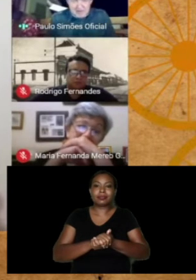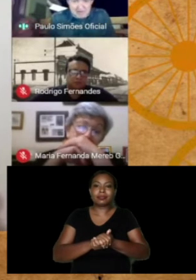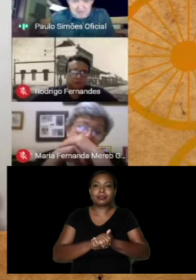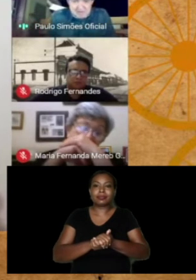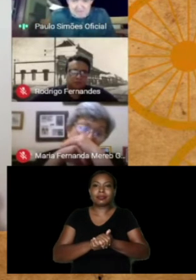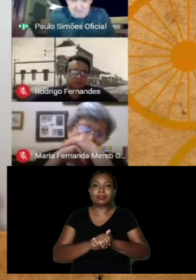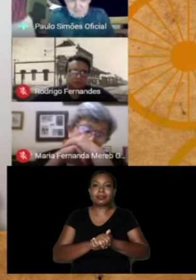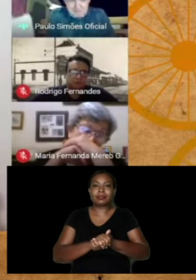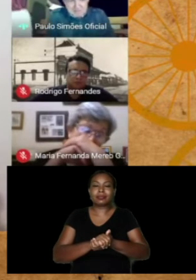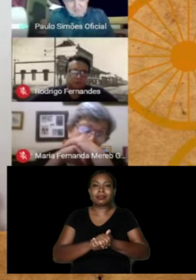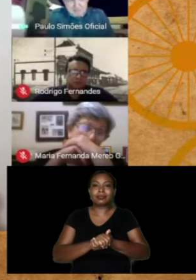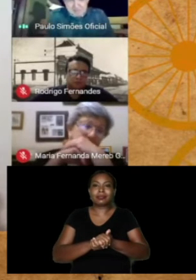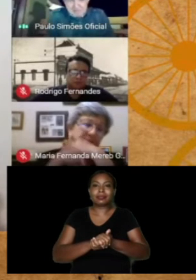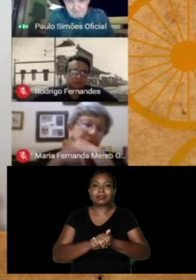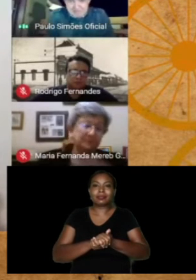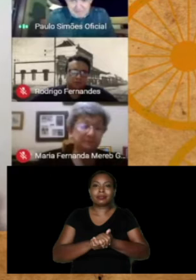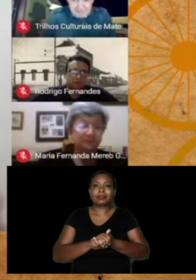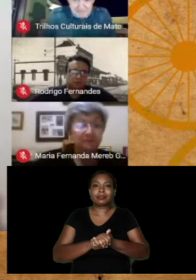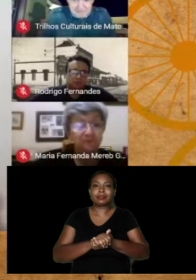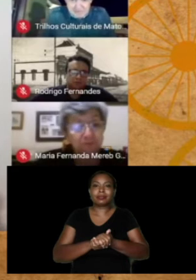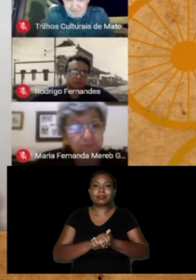Com vocês, Paulo Simões.